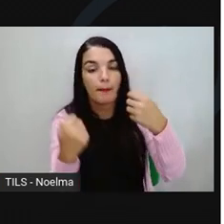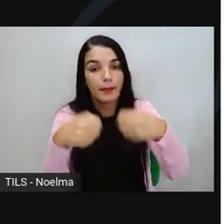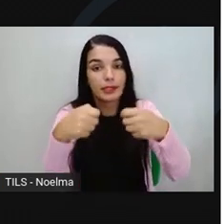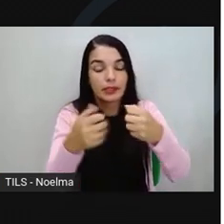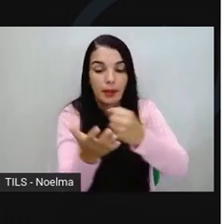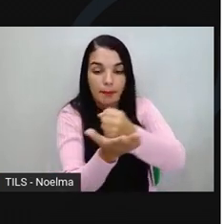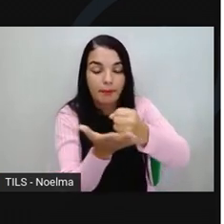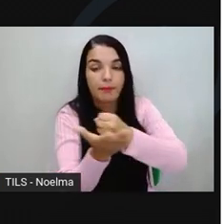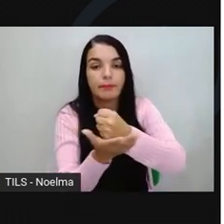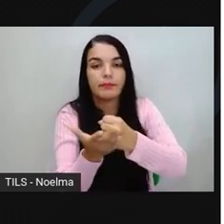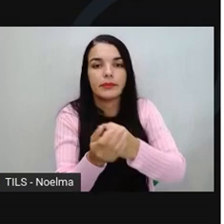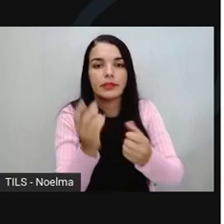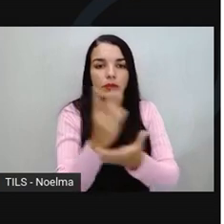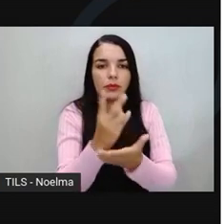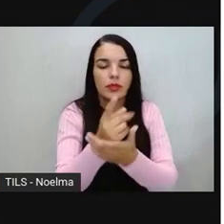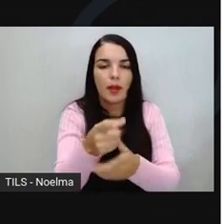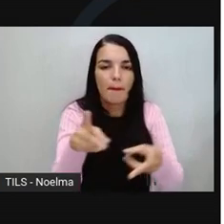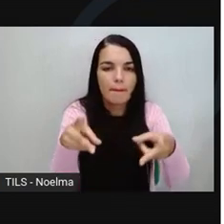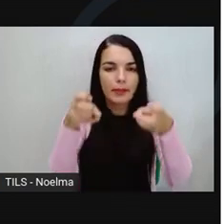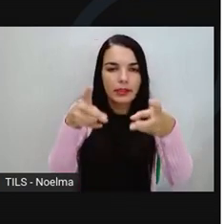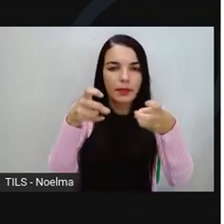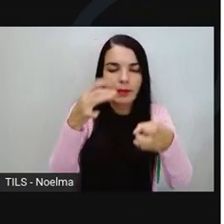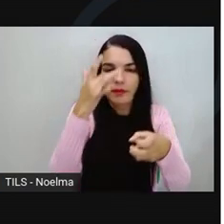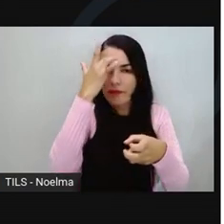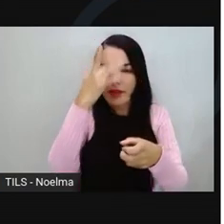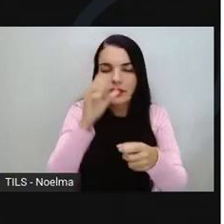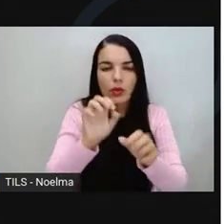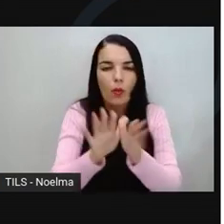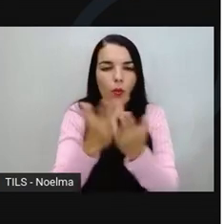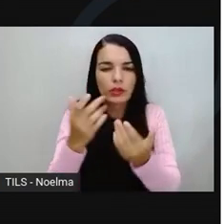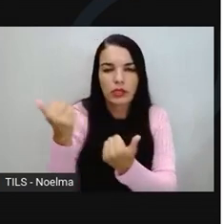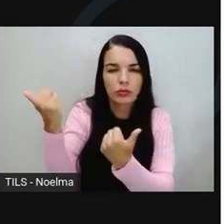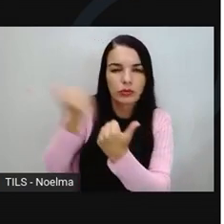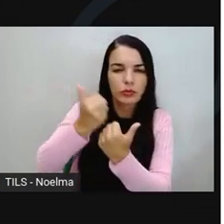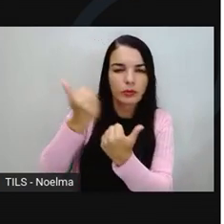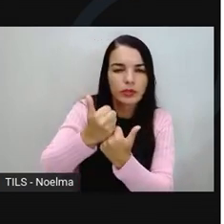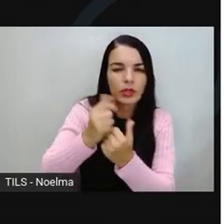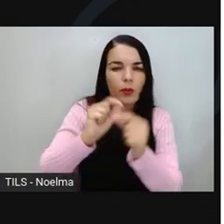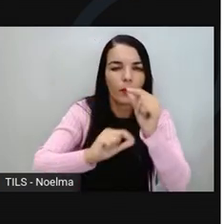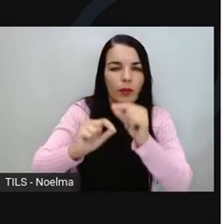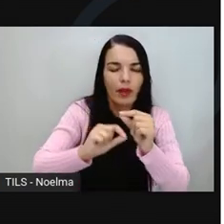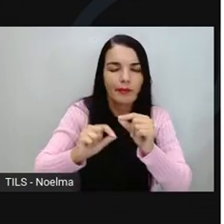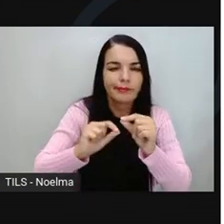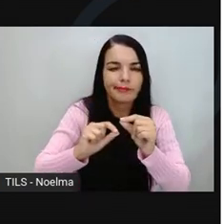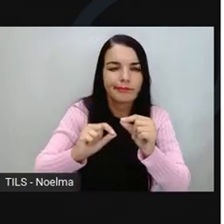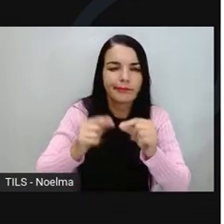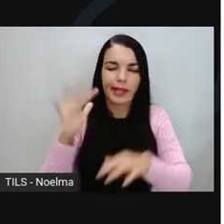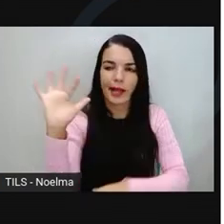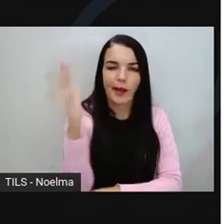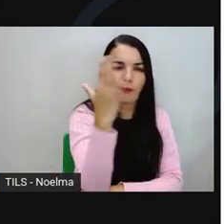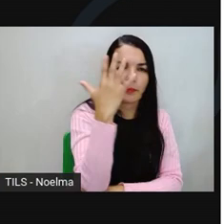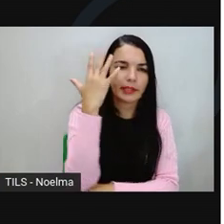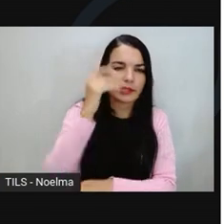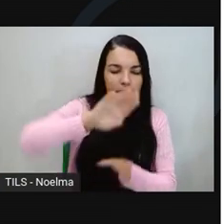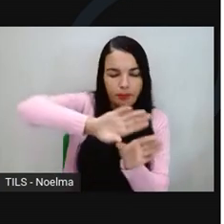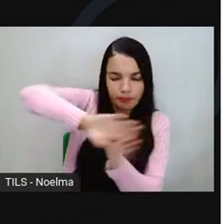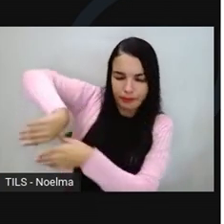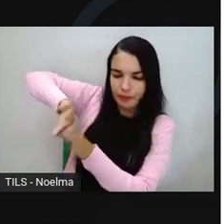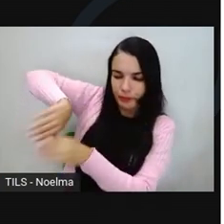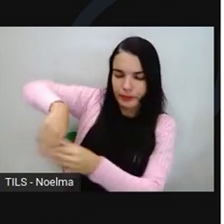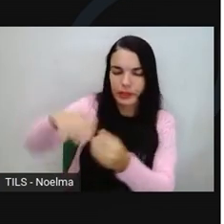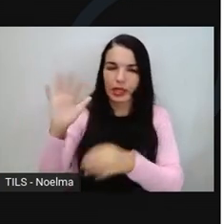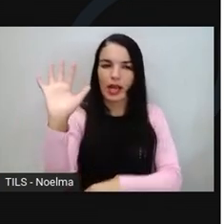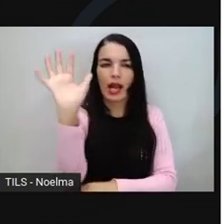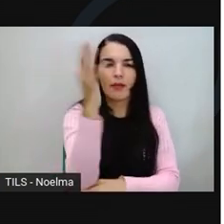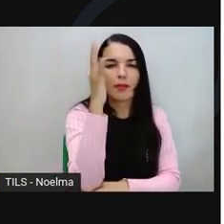Podemos perceber isso facilmente quando a substituição de vegetação nativa por campos plantados pelo homem